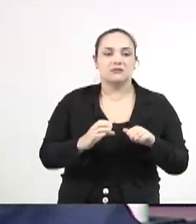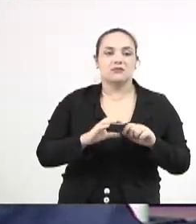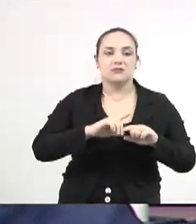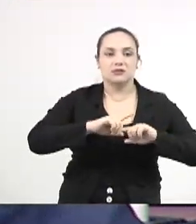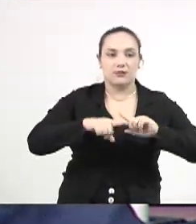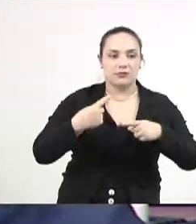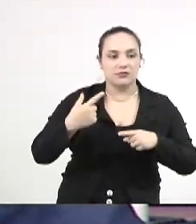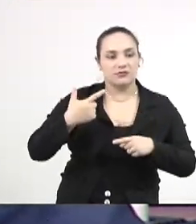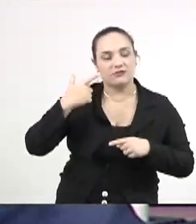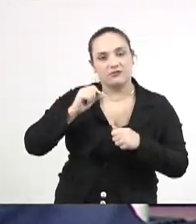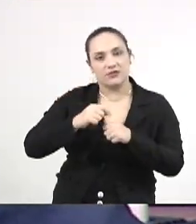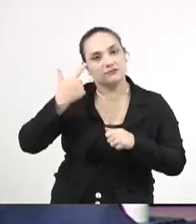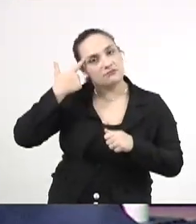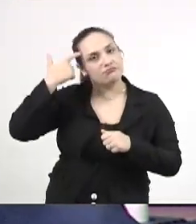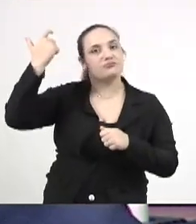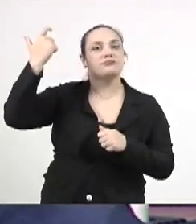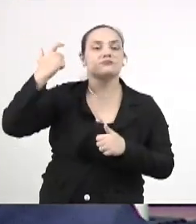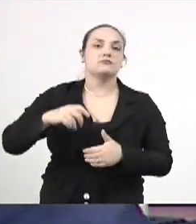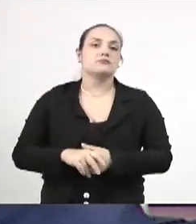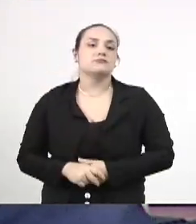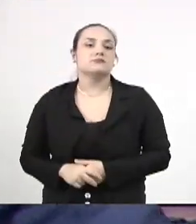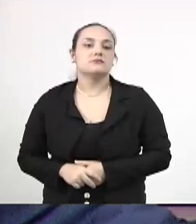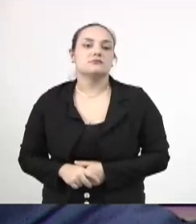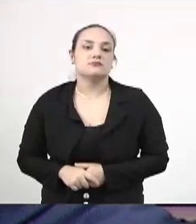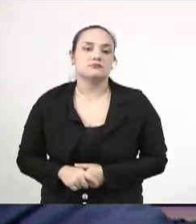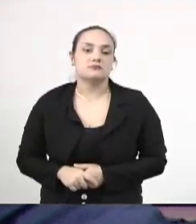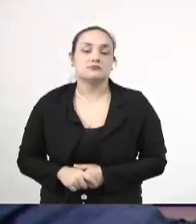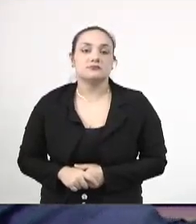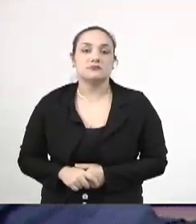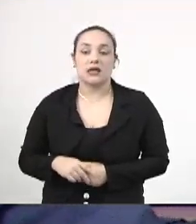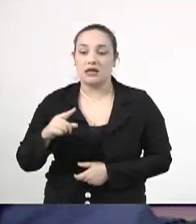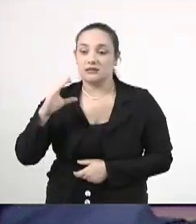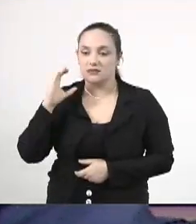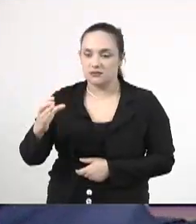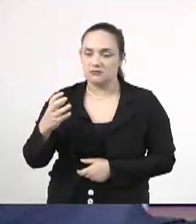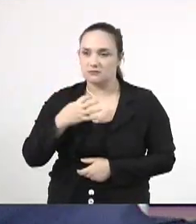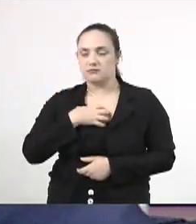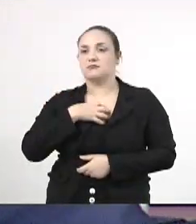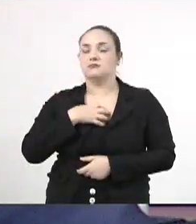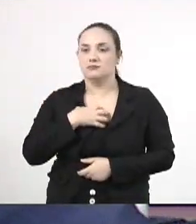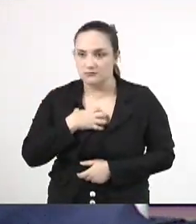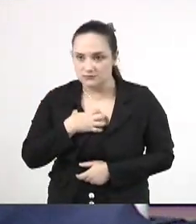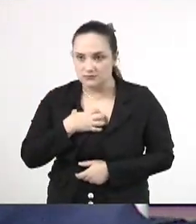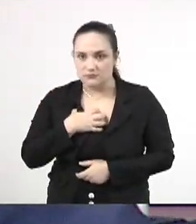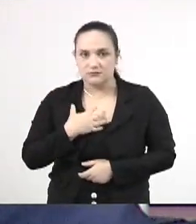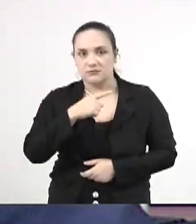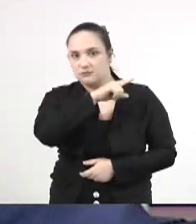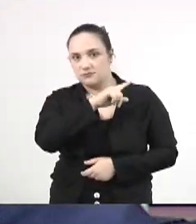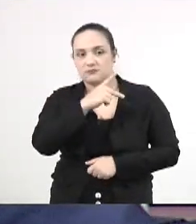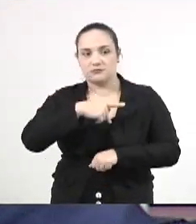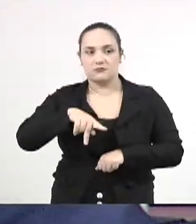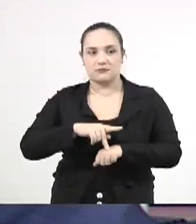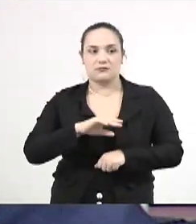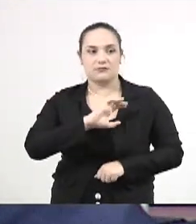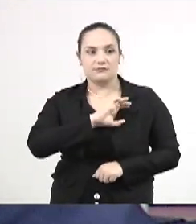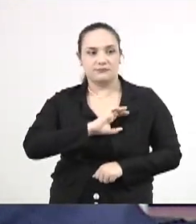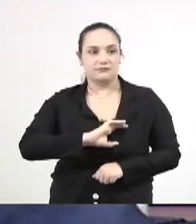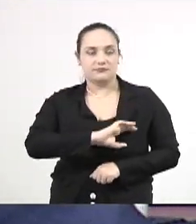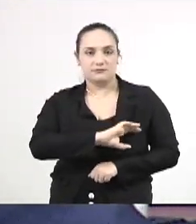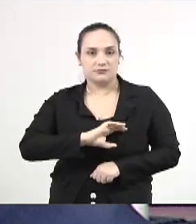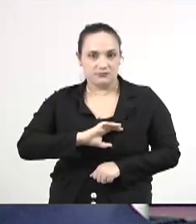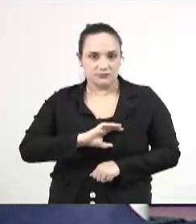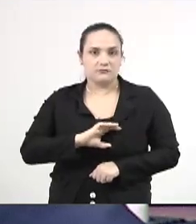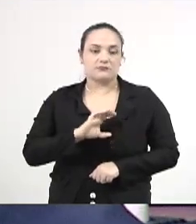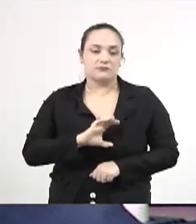se suicidou. E esse crime chocou a sociedade do Canadá, e lá foi feita